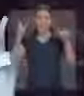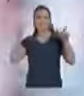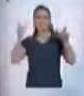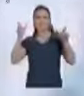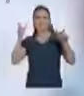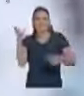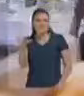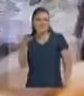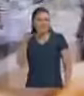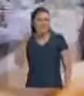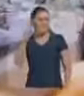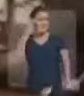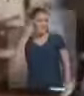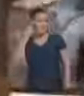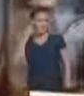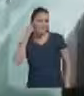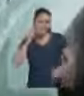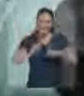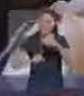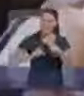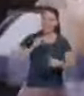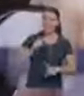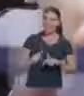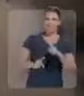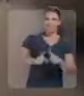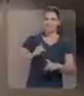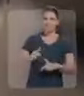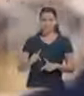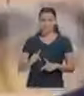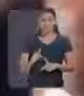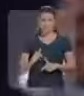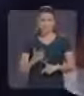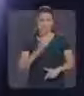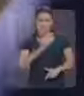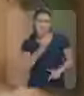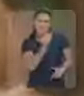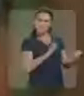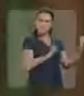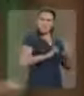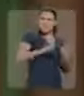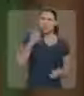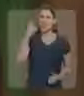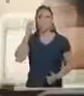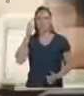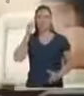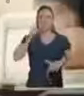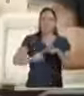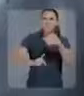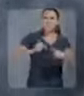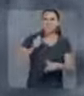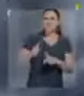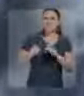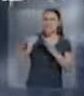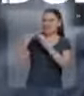São Paulo acordou. Quer João Dória, trabalhador. Um amigo me indicou,